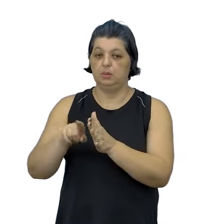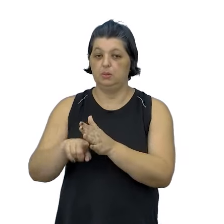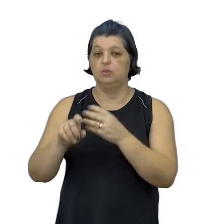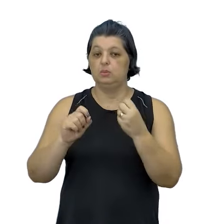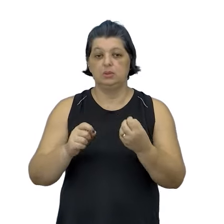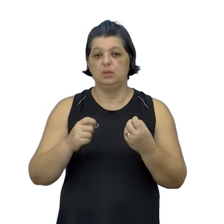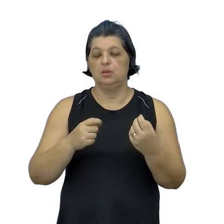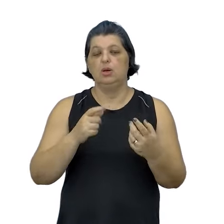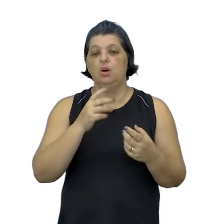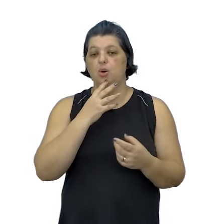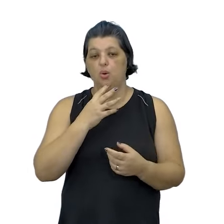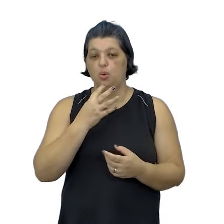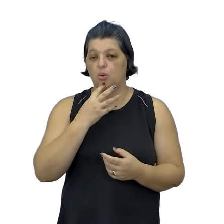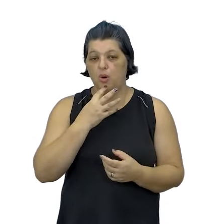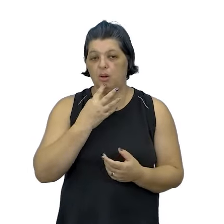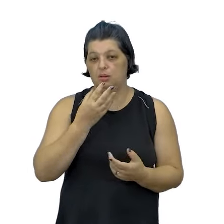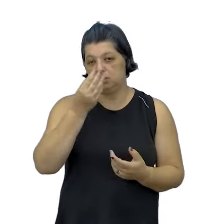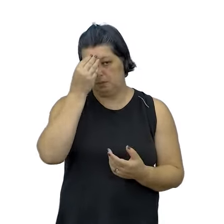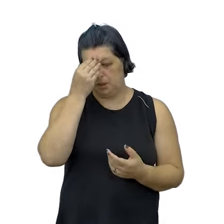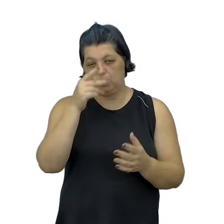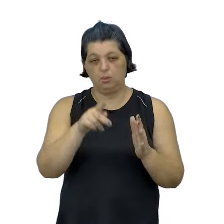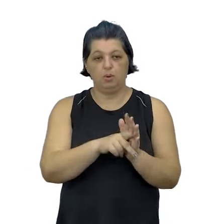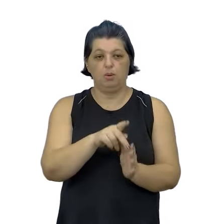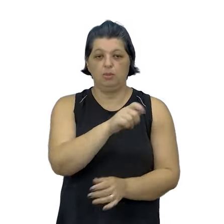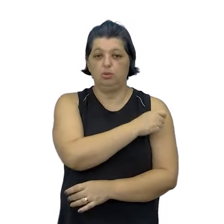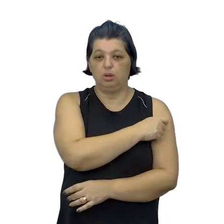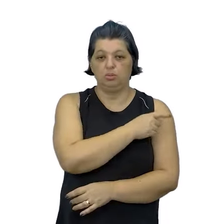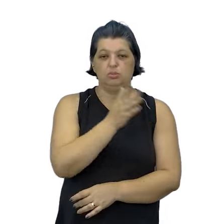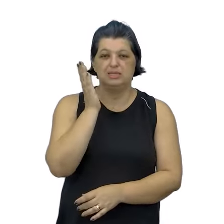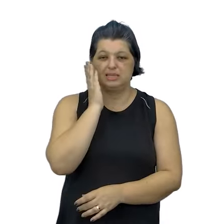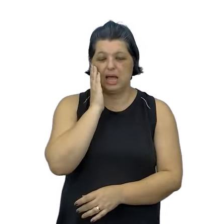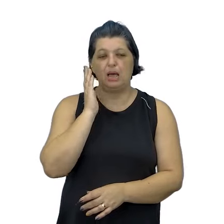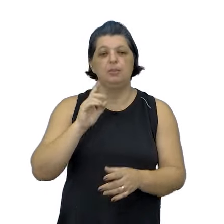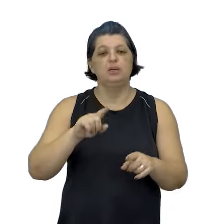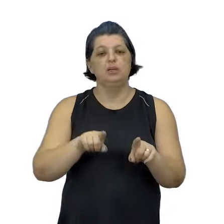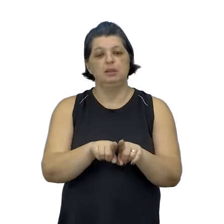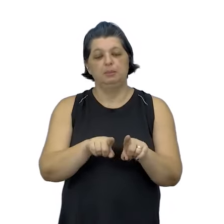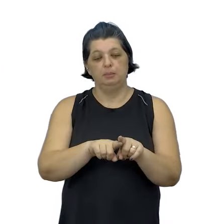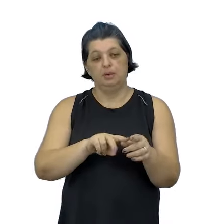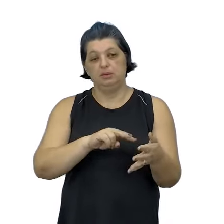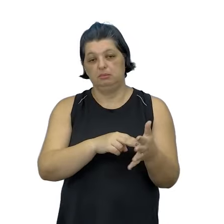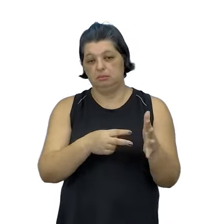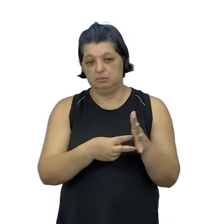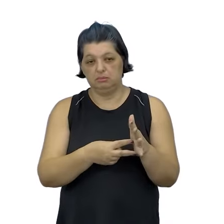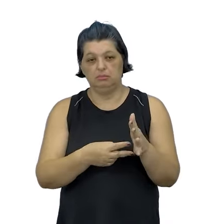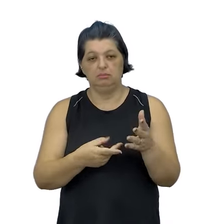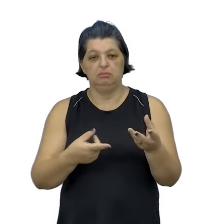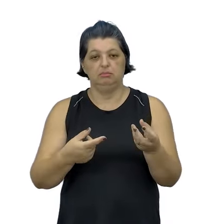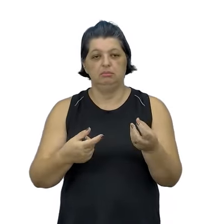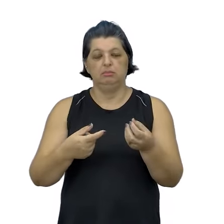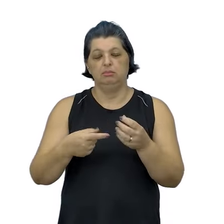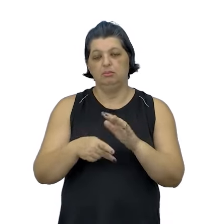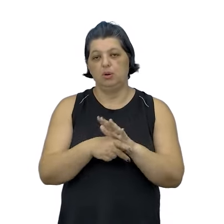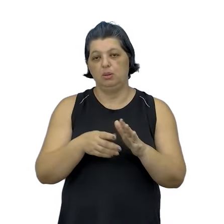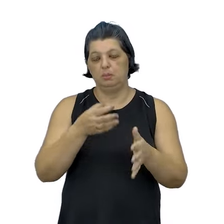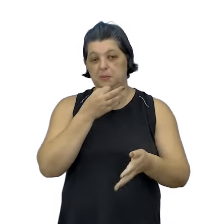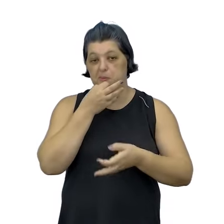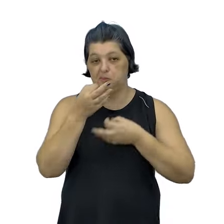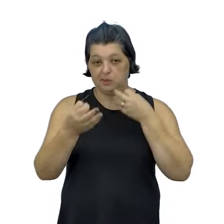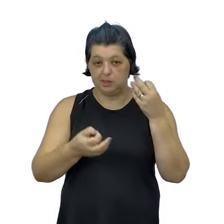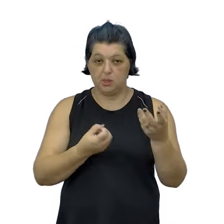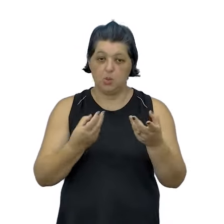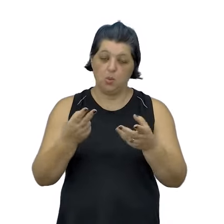prévios, né? Para a construção de sentido, elaborar a hipótese também acerca da informação contida no texto, que pode